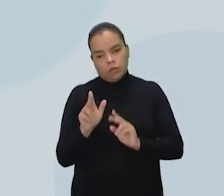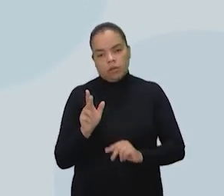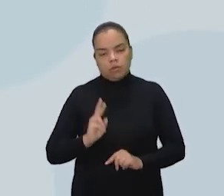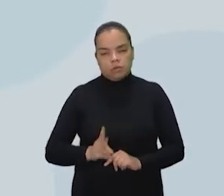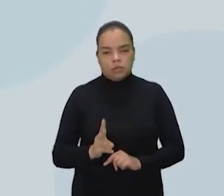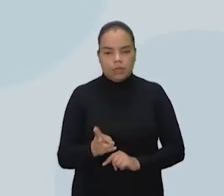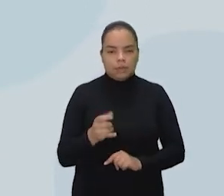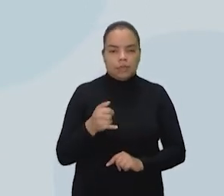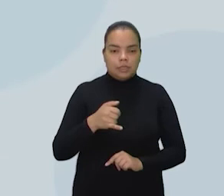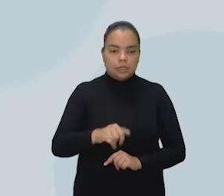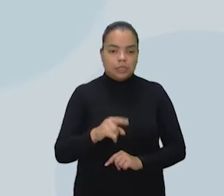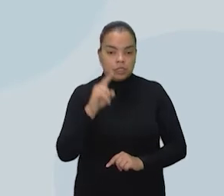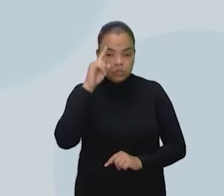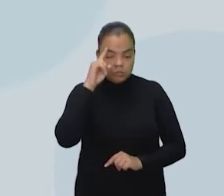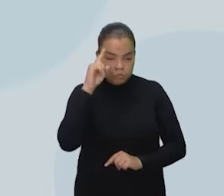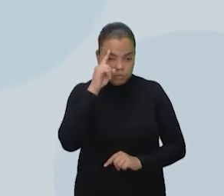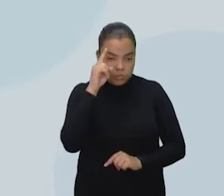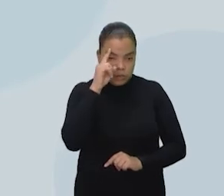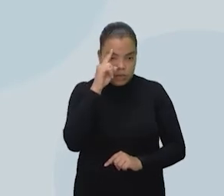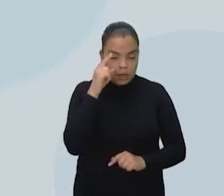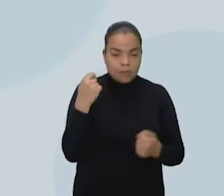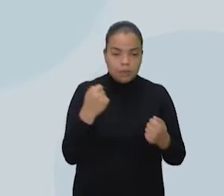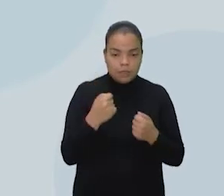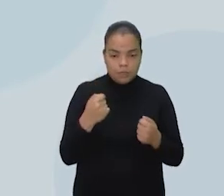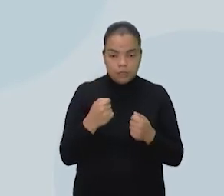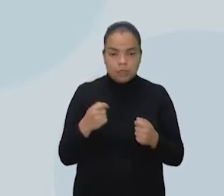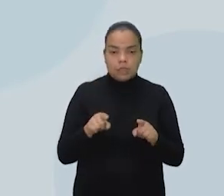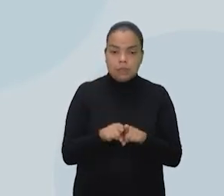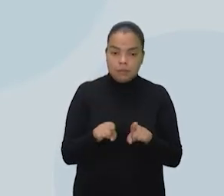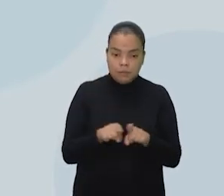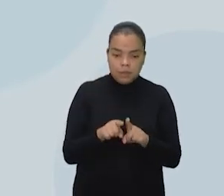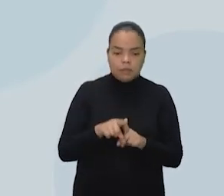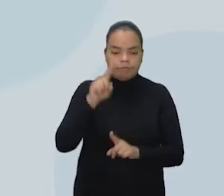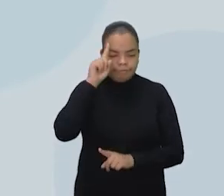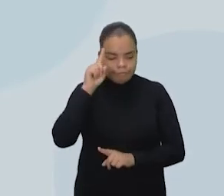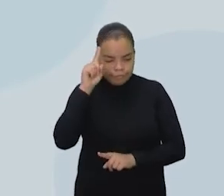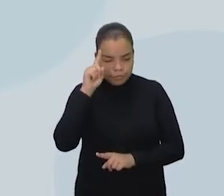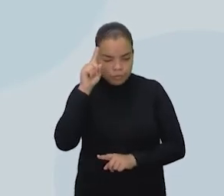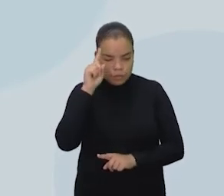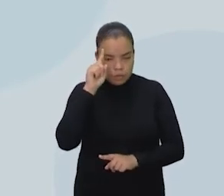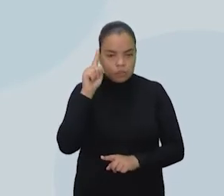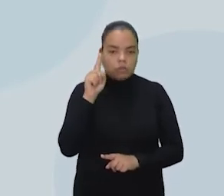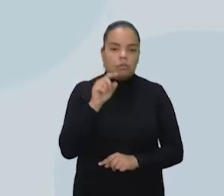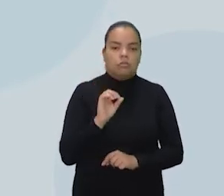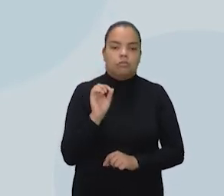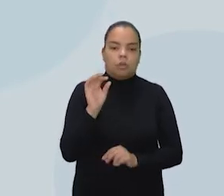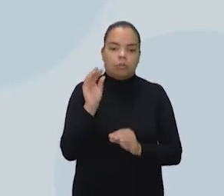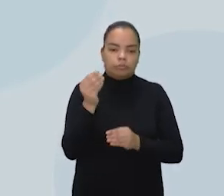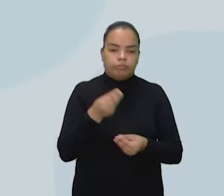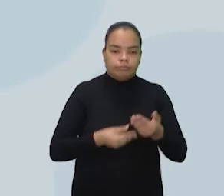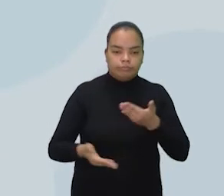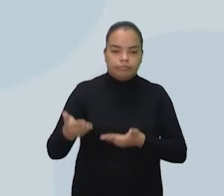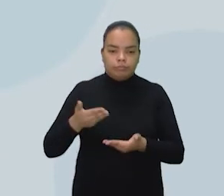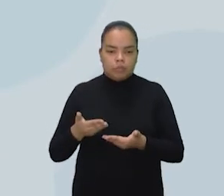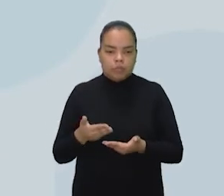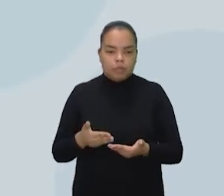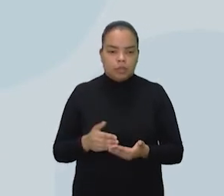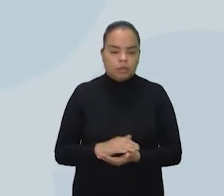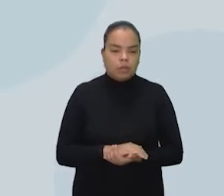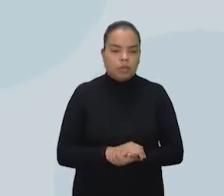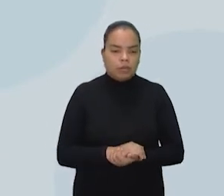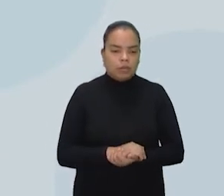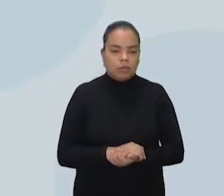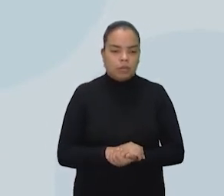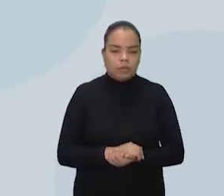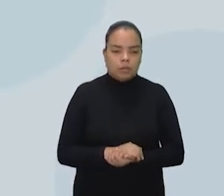diária, quando você for fazer o cálculo, tem que ser diário também, tá? Então, é só substituir na fórmula, ó. O C vale